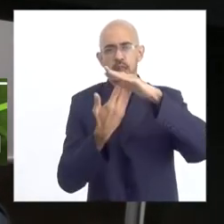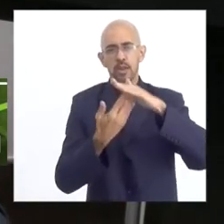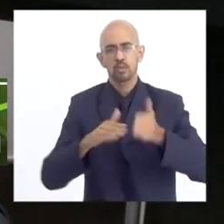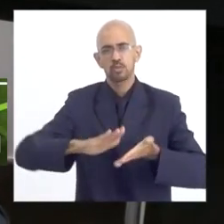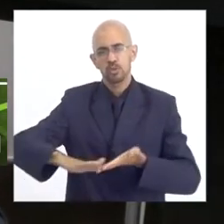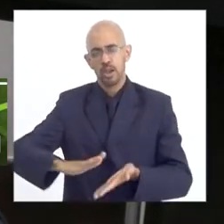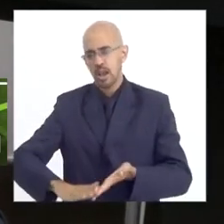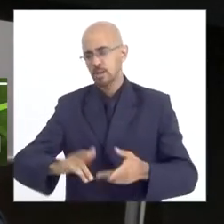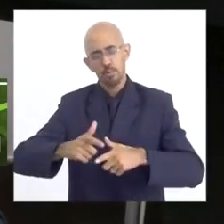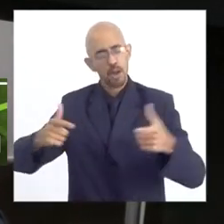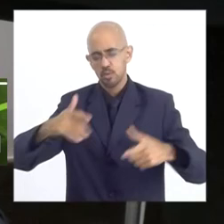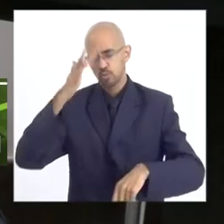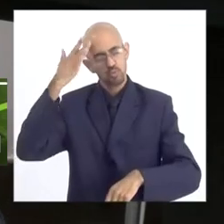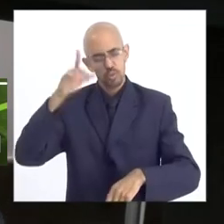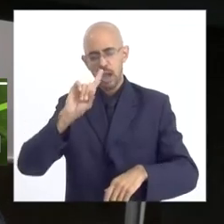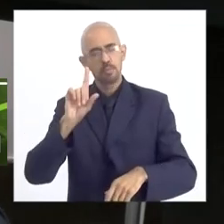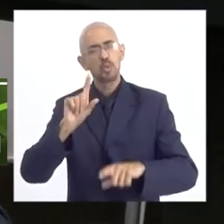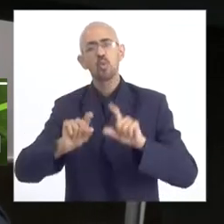trata.